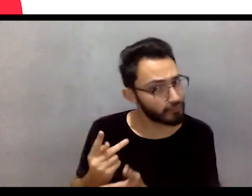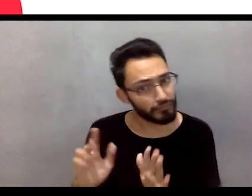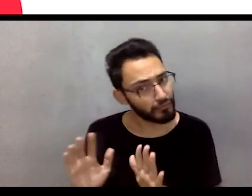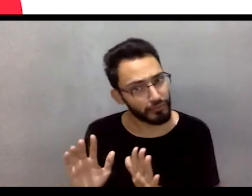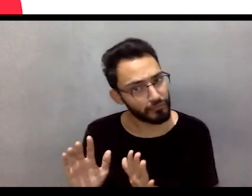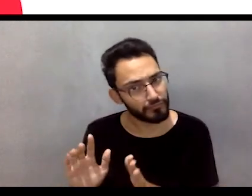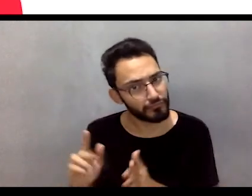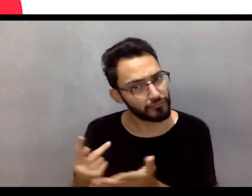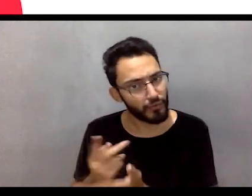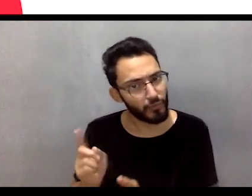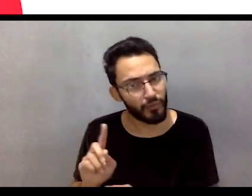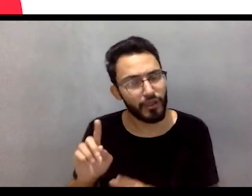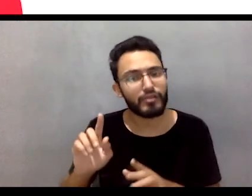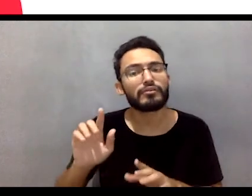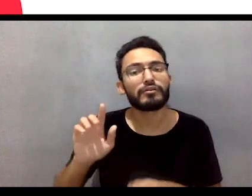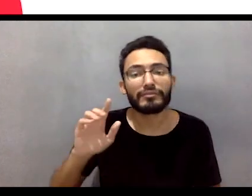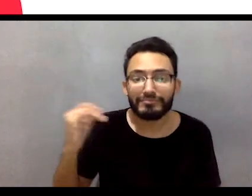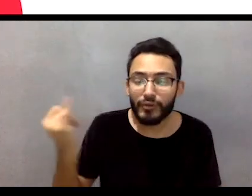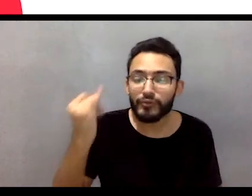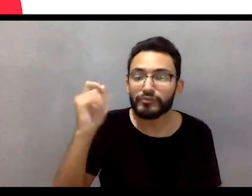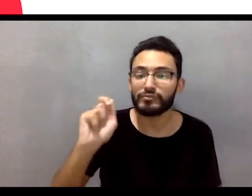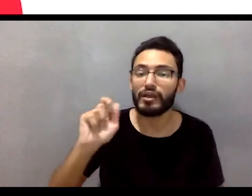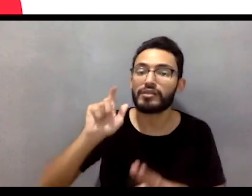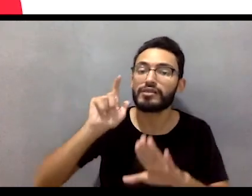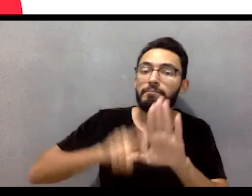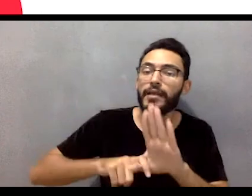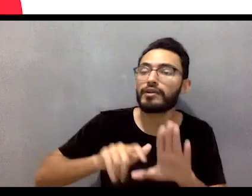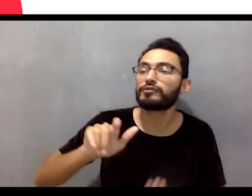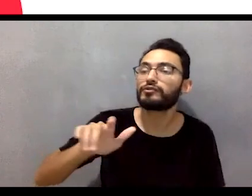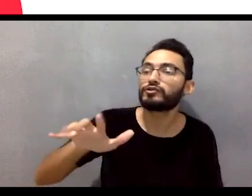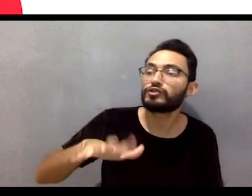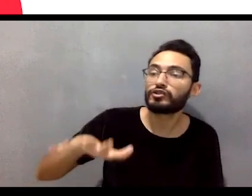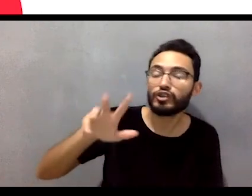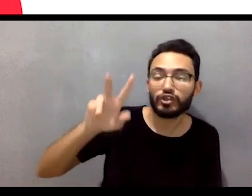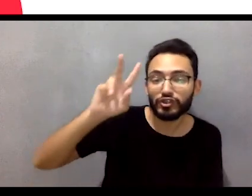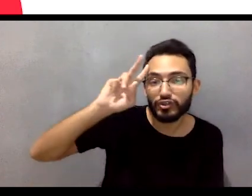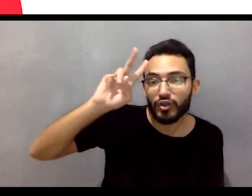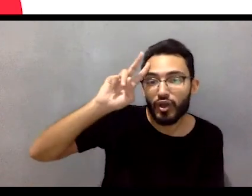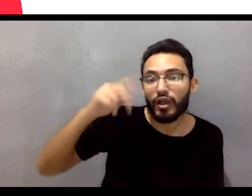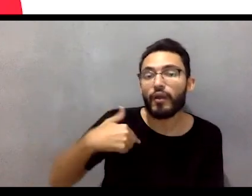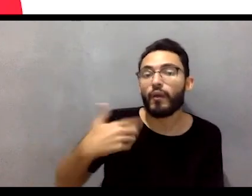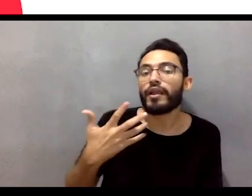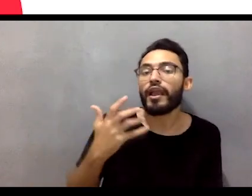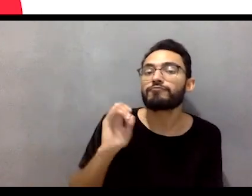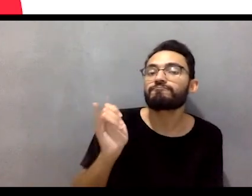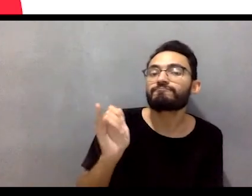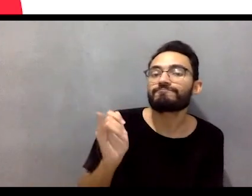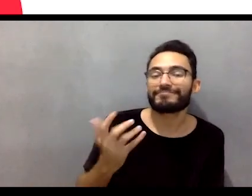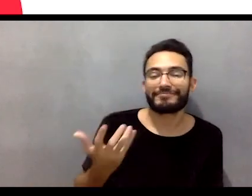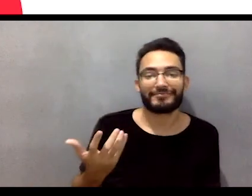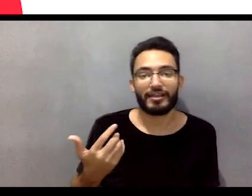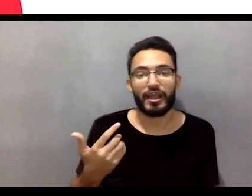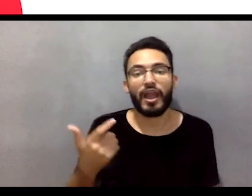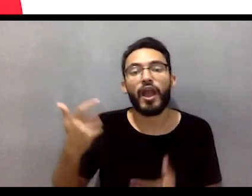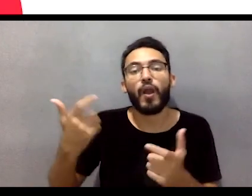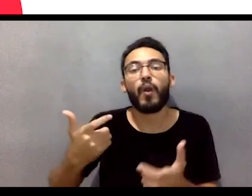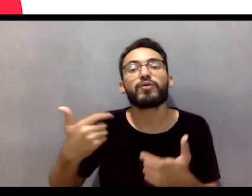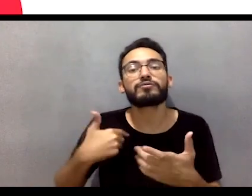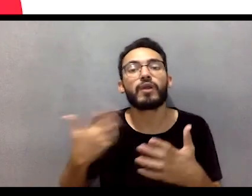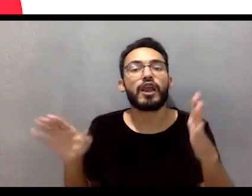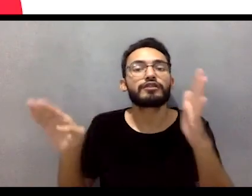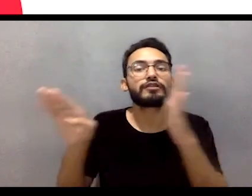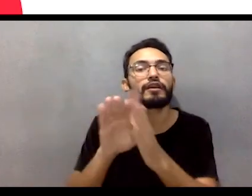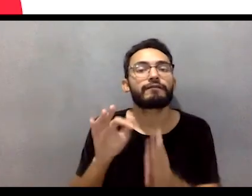é errado. Vai depender muito da história que você quer contar e da onde que você quer